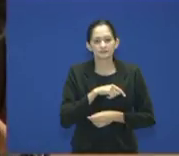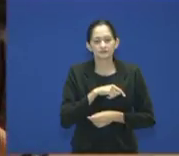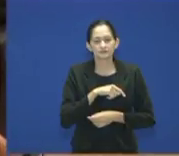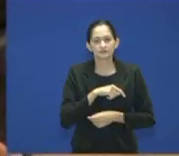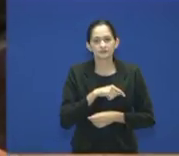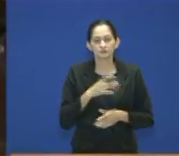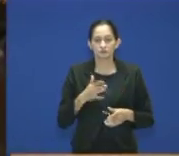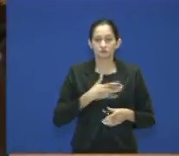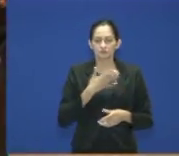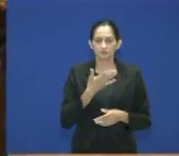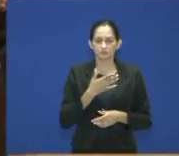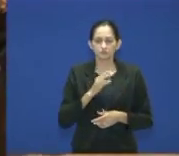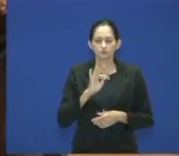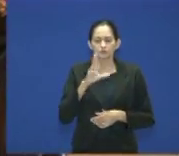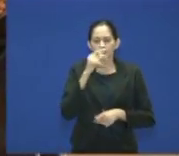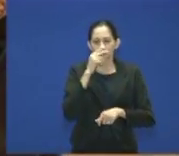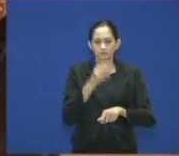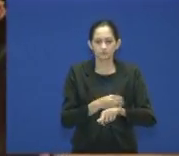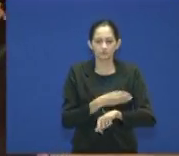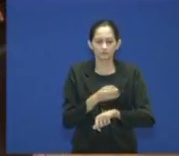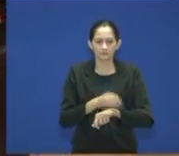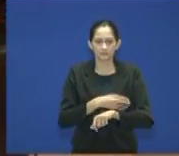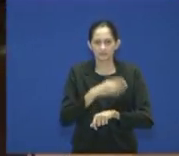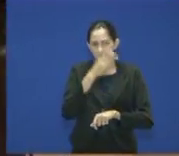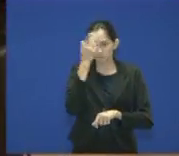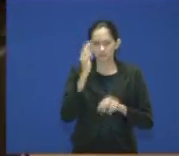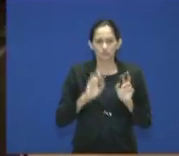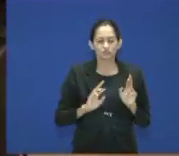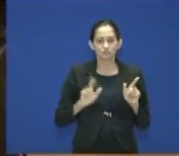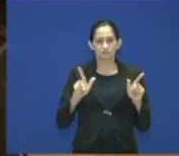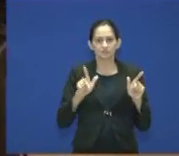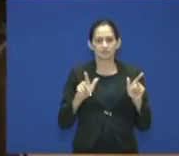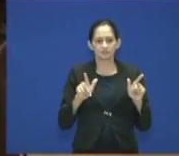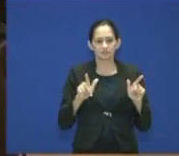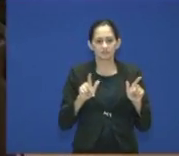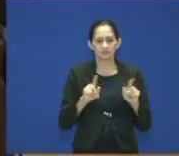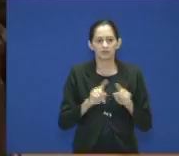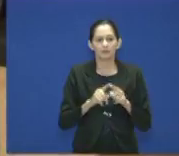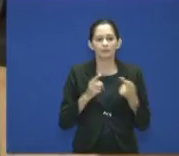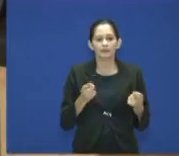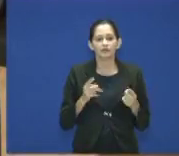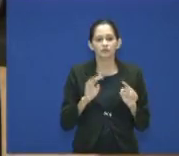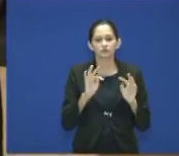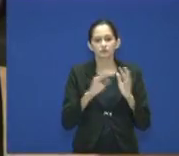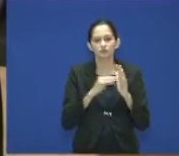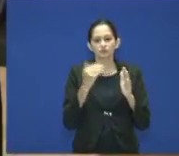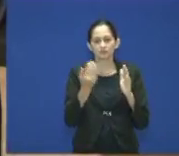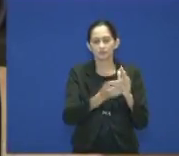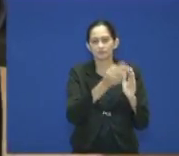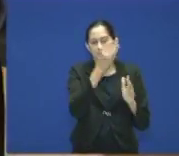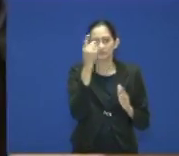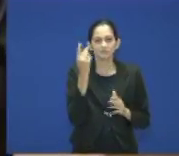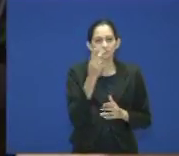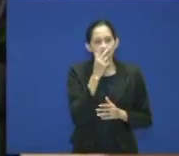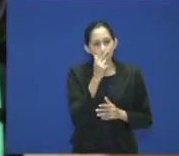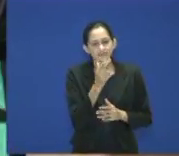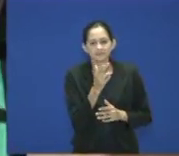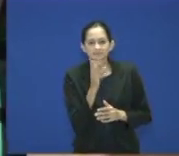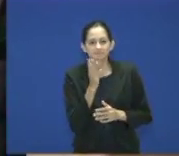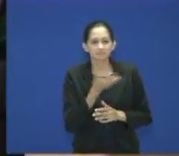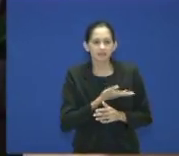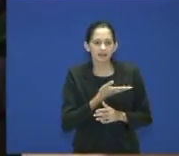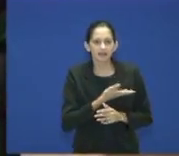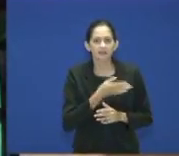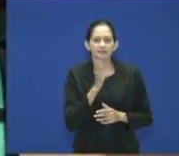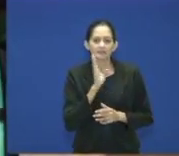era novidade. Tinha muita gente diferente, mas todas, aparentemente, com feições amigáveis.